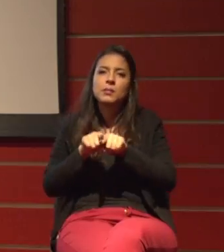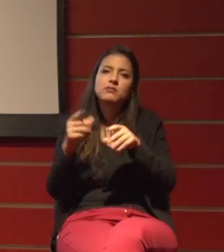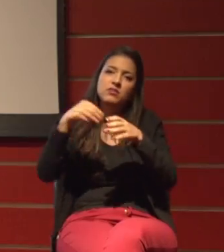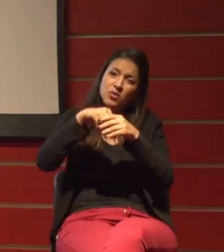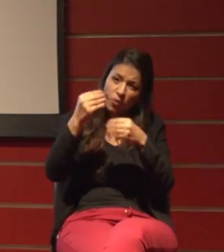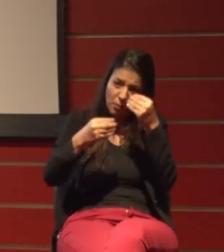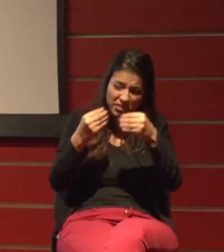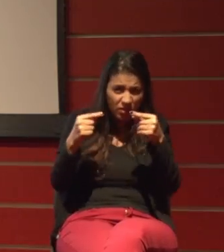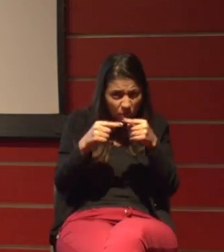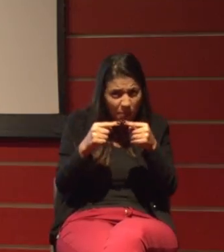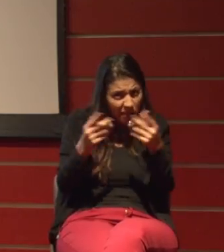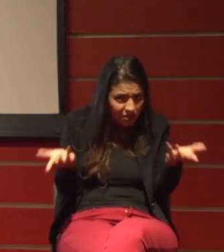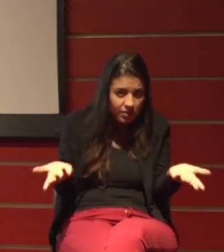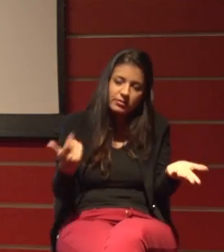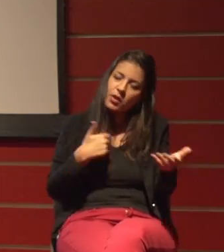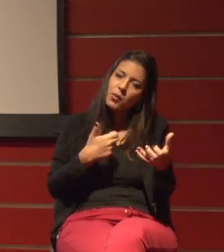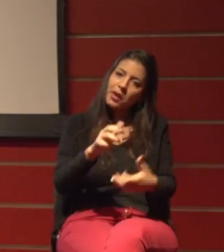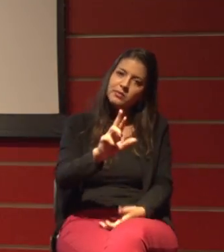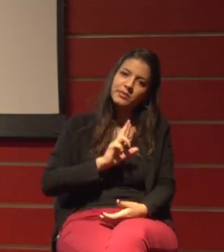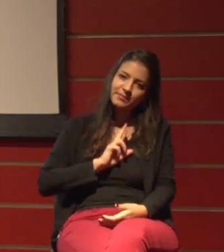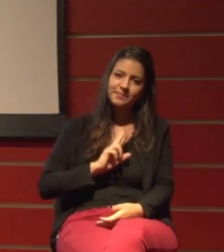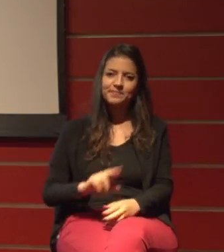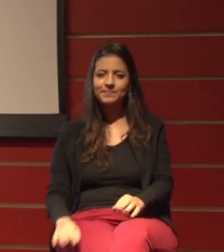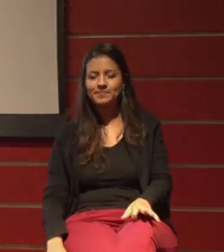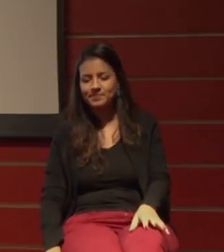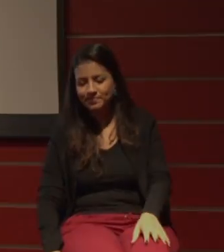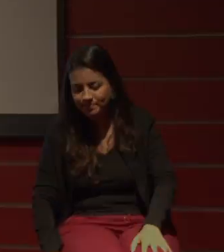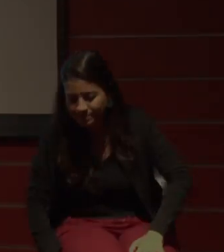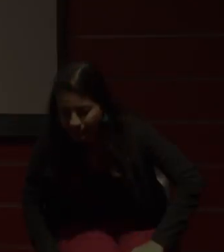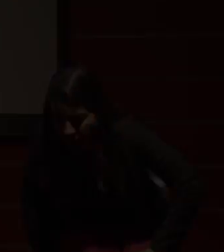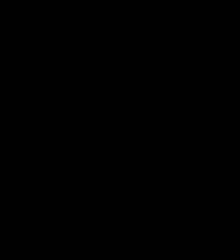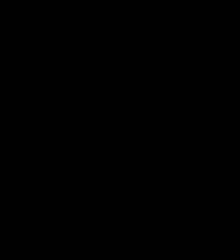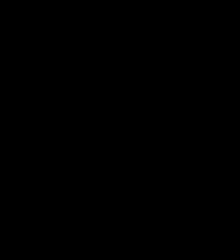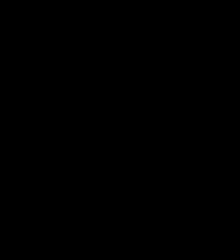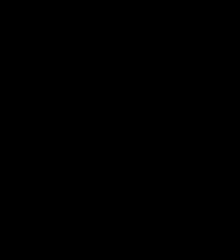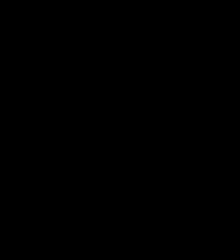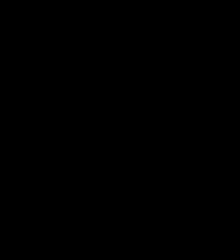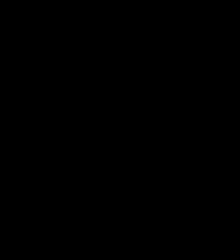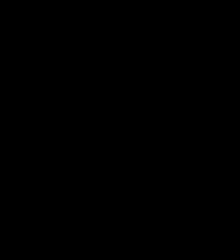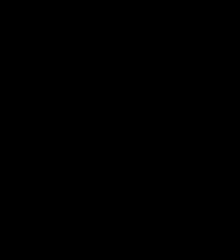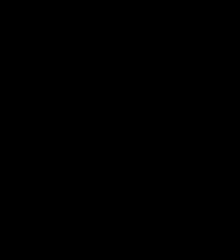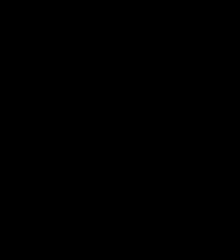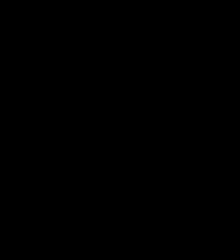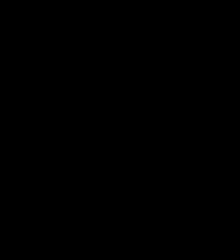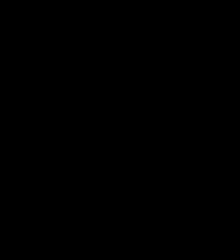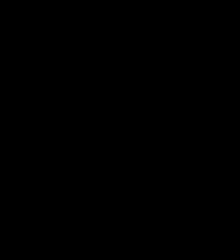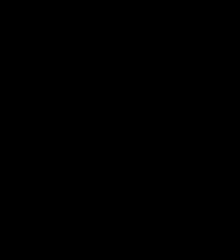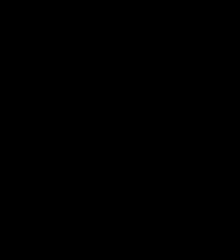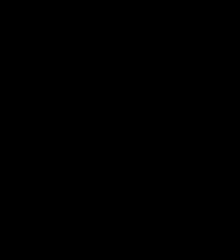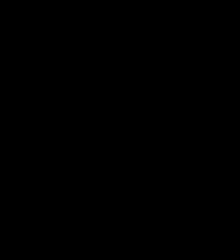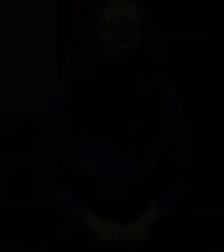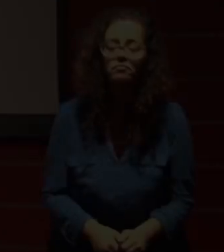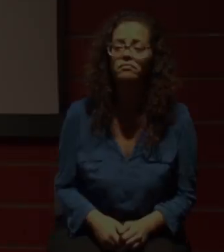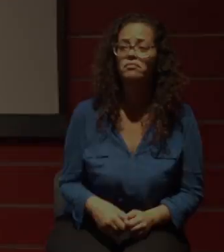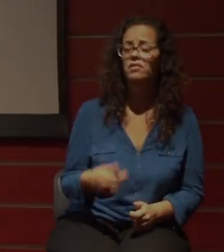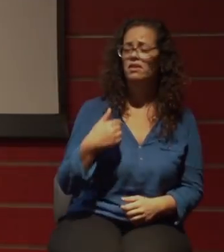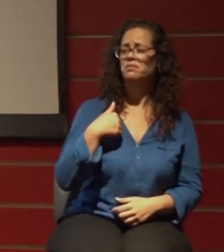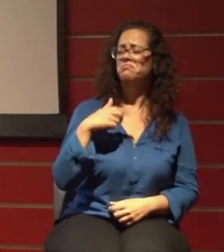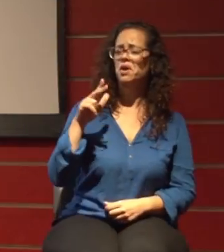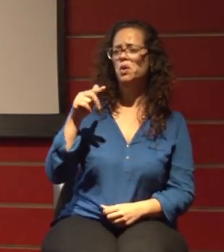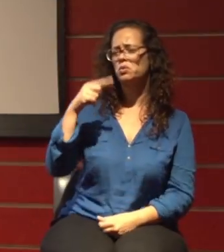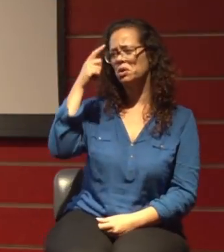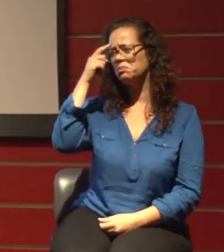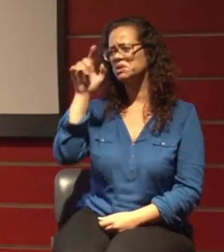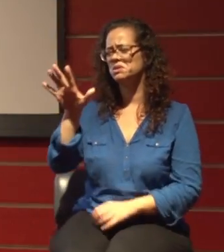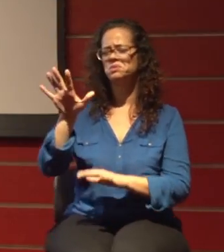documentário eu queria que você falasse um pouquinho sobre isso é assim eu eu nunca tive essa experiência mas eu acredito que sim né ou